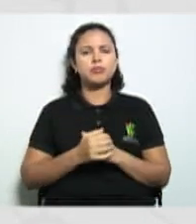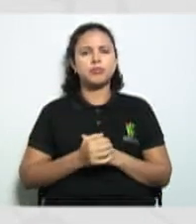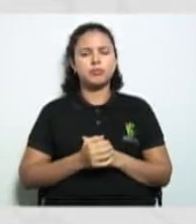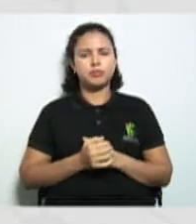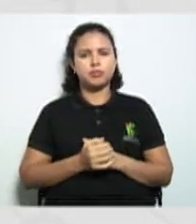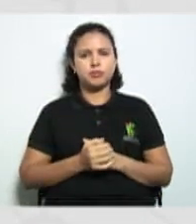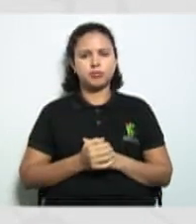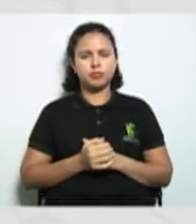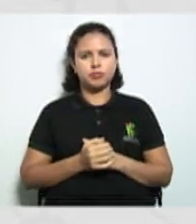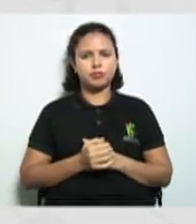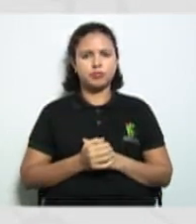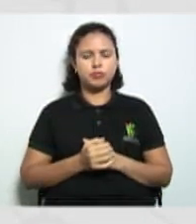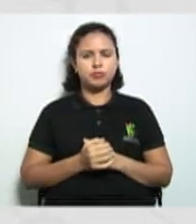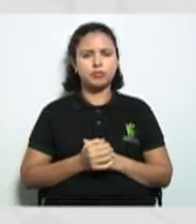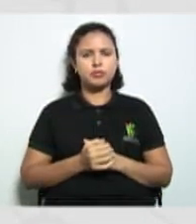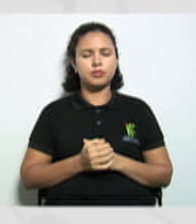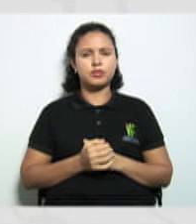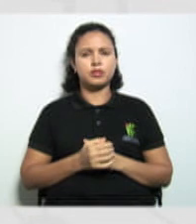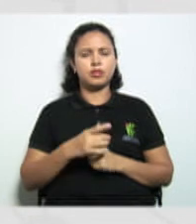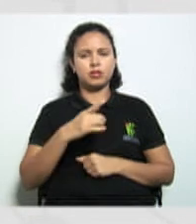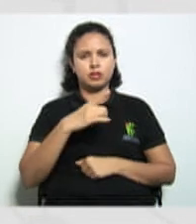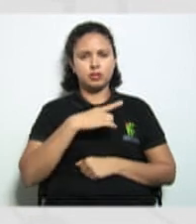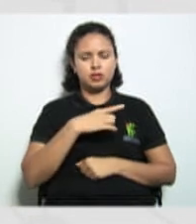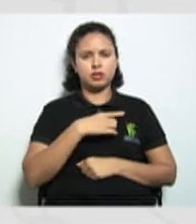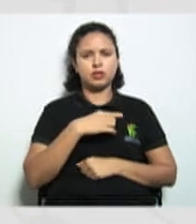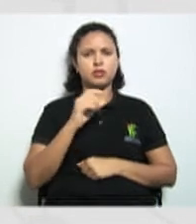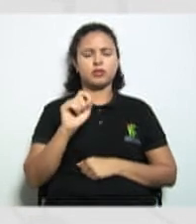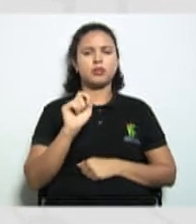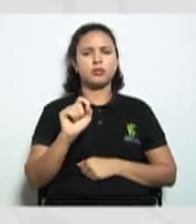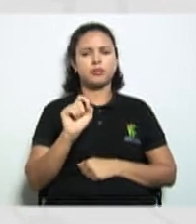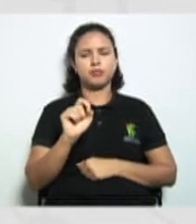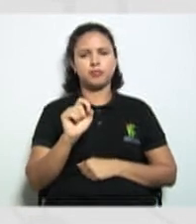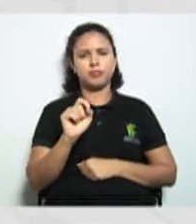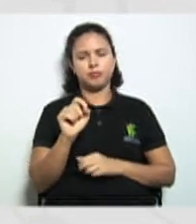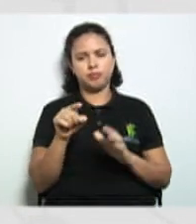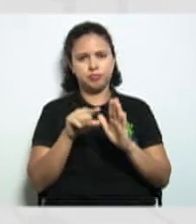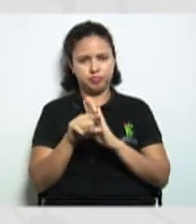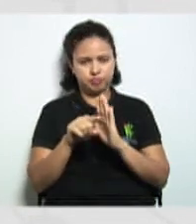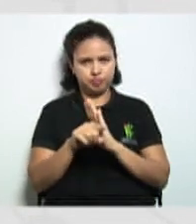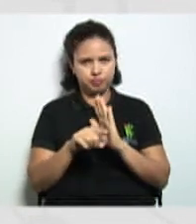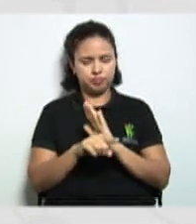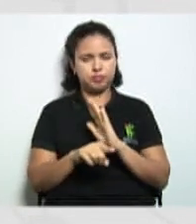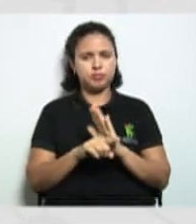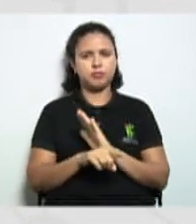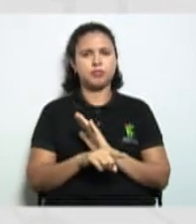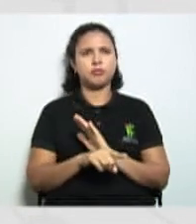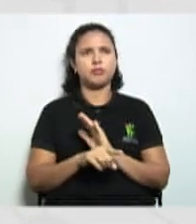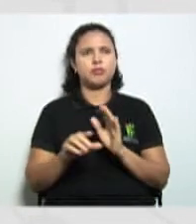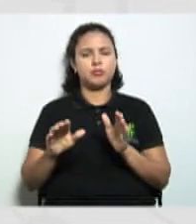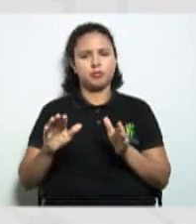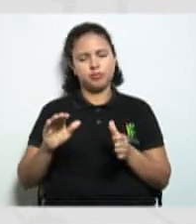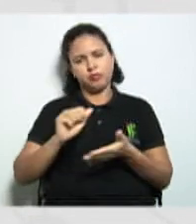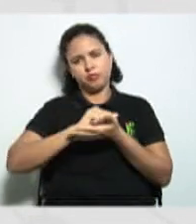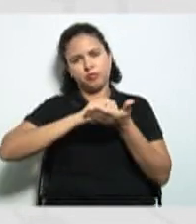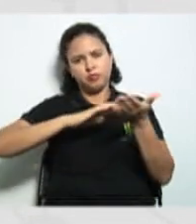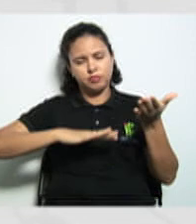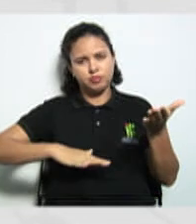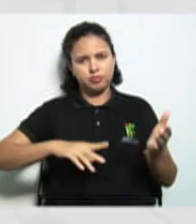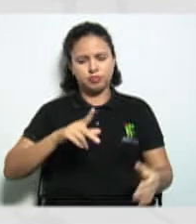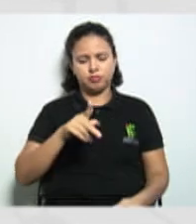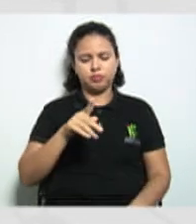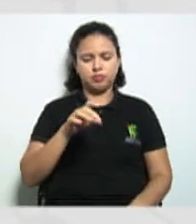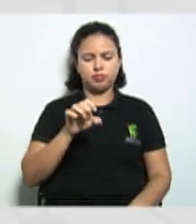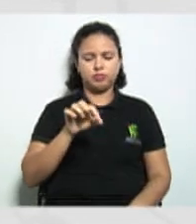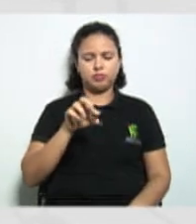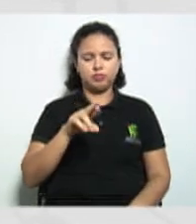tá bom? Nós temos também o questionário, né, que é a nossa atividade de percurso, só para relembrar, ele vai ficar